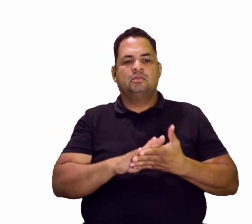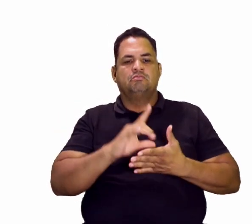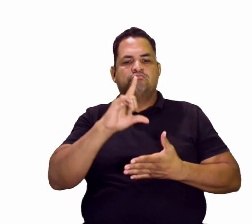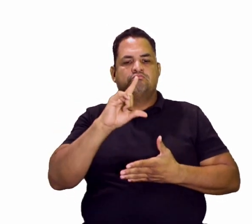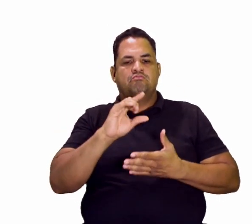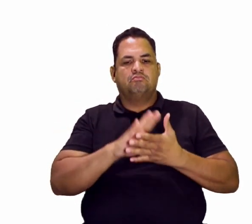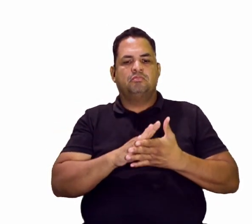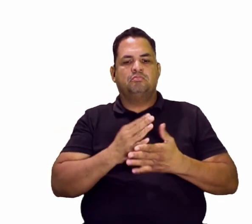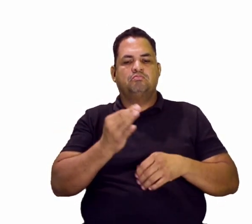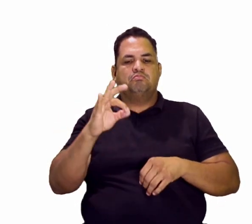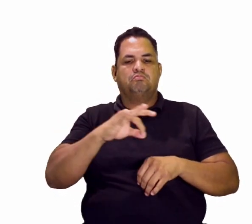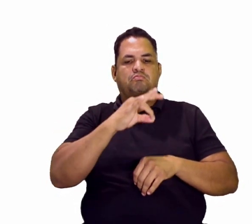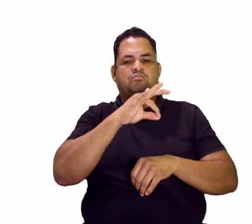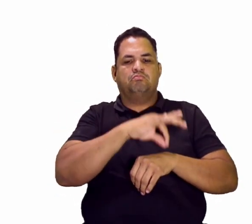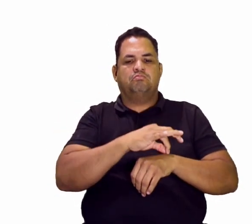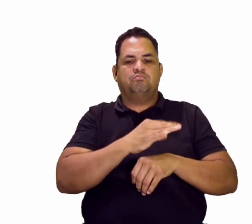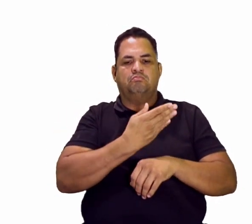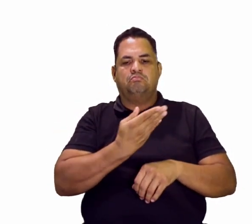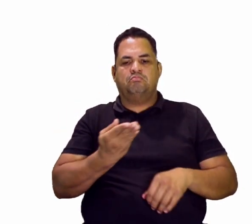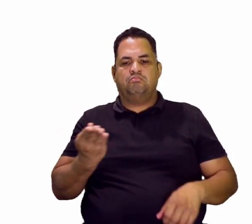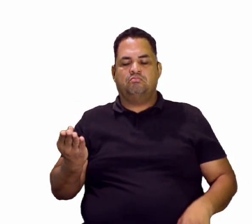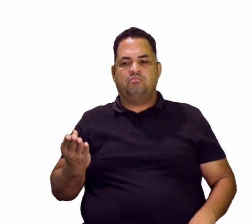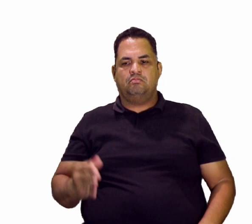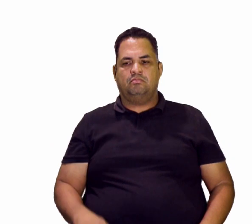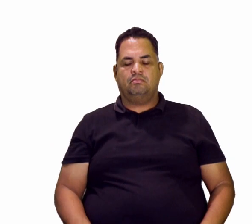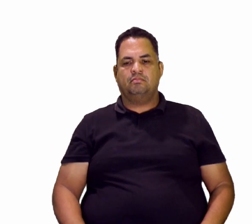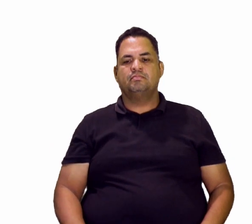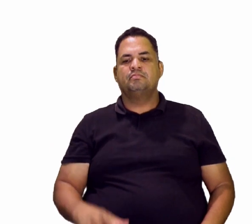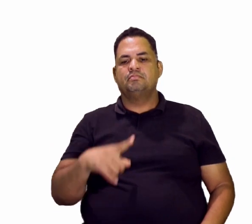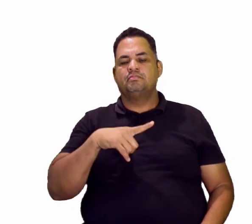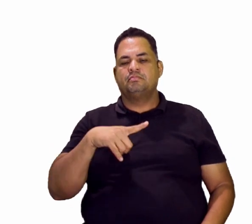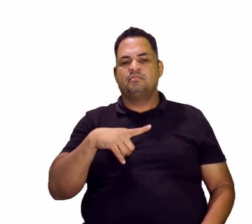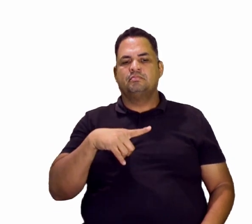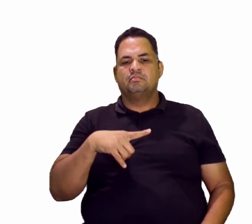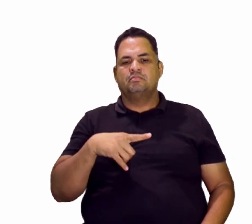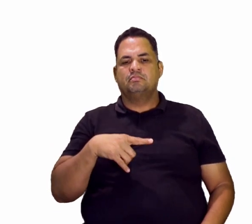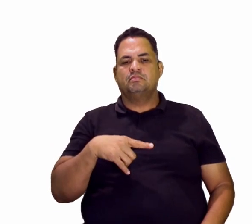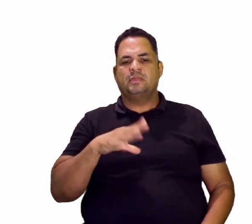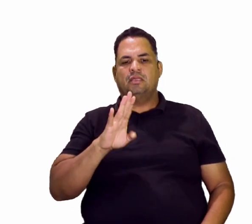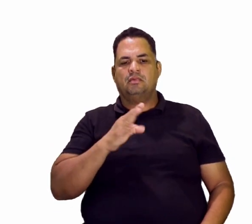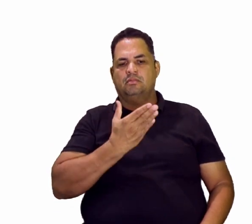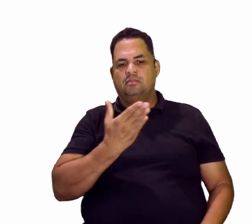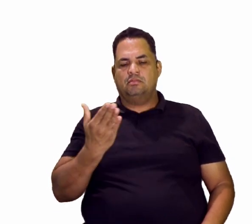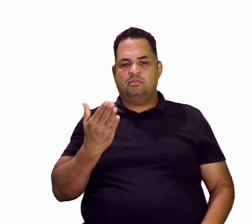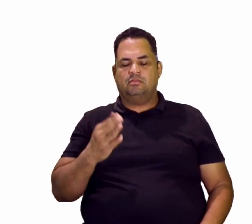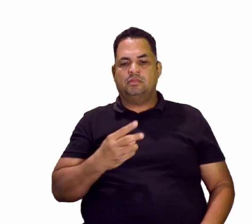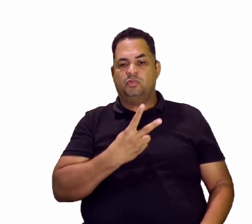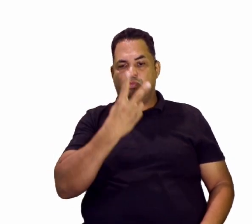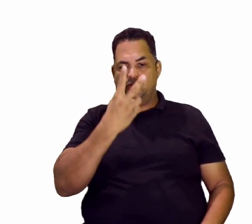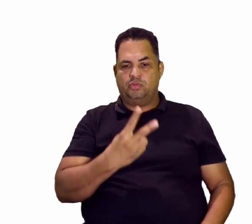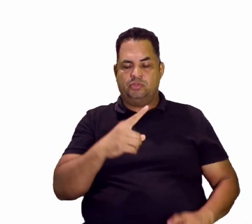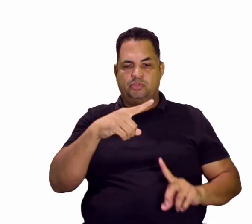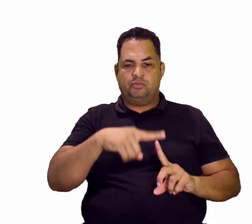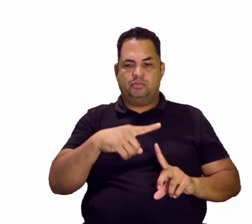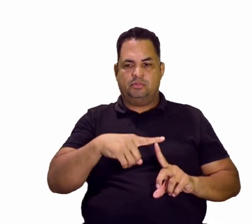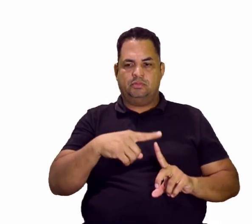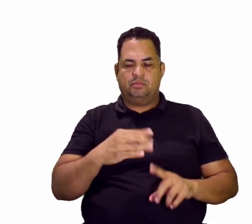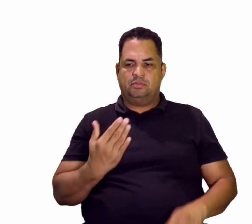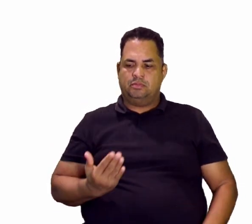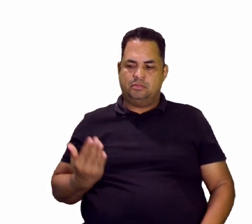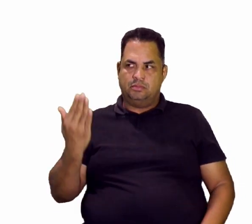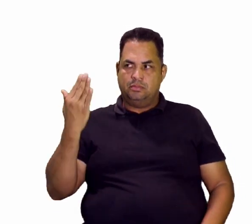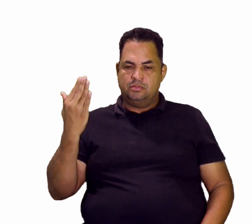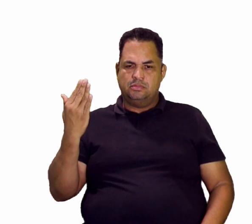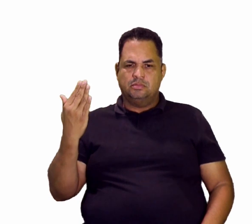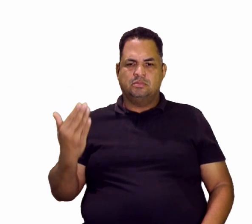menos comumente pelo mosquito Aedes albopictus. Então nós temos o Aedes aegypti e o Aedes albopictus, um que era